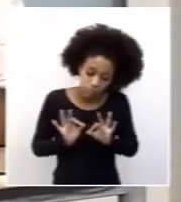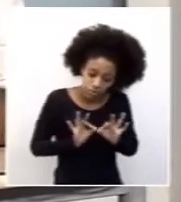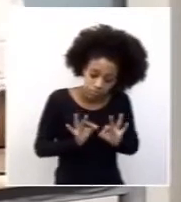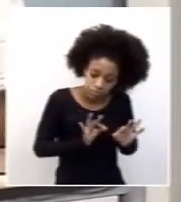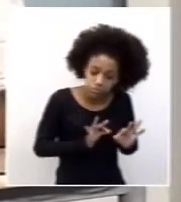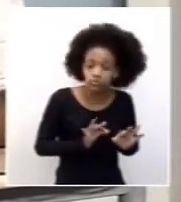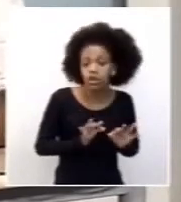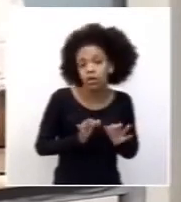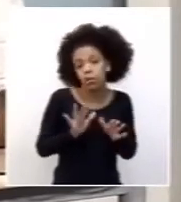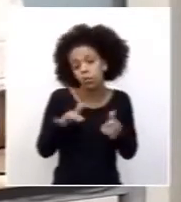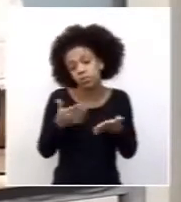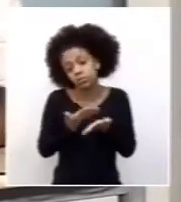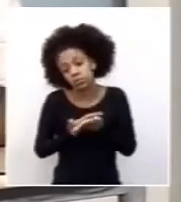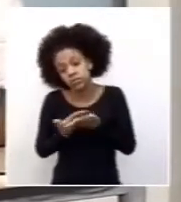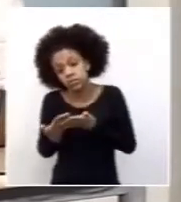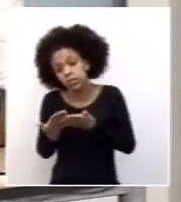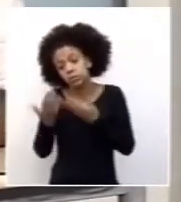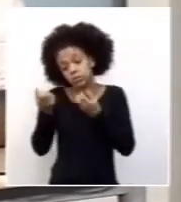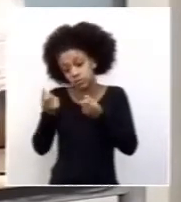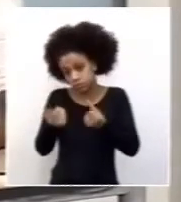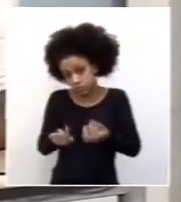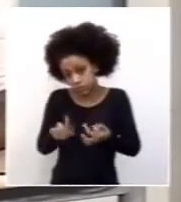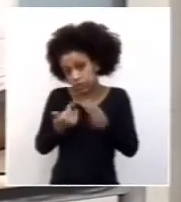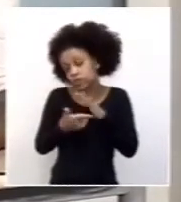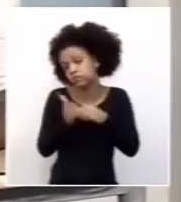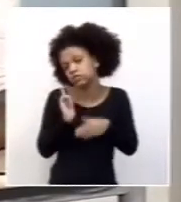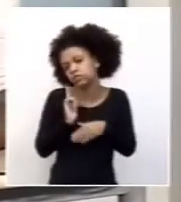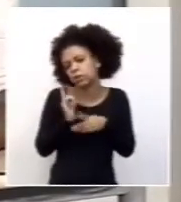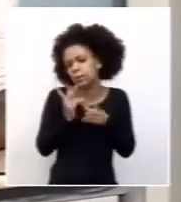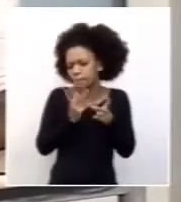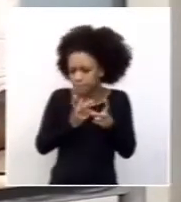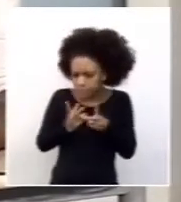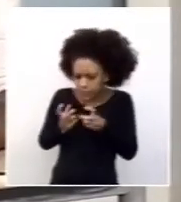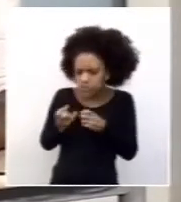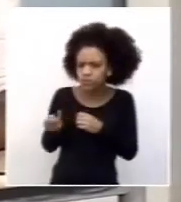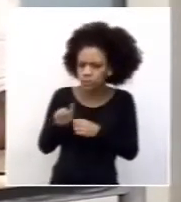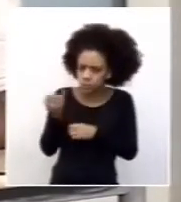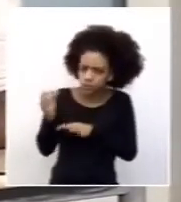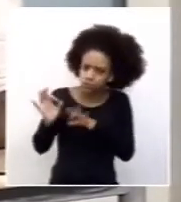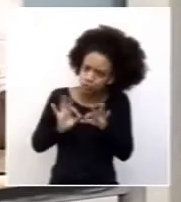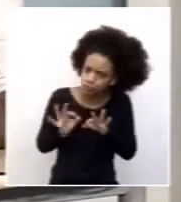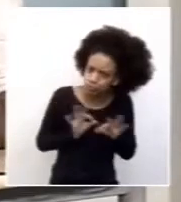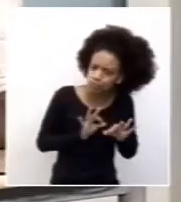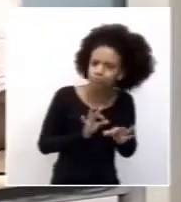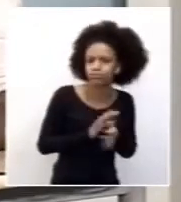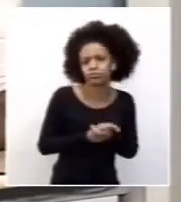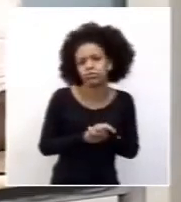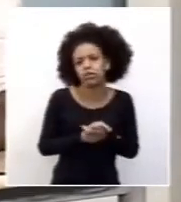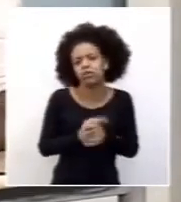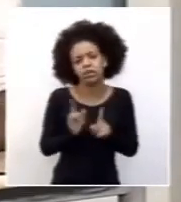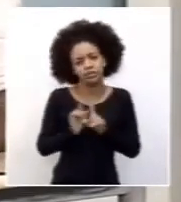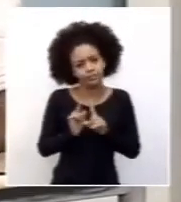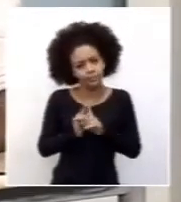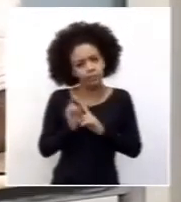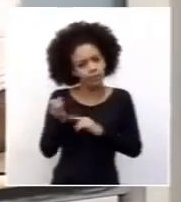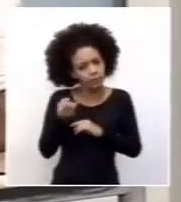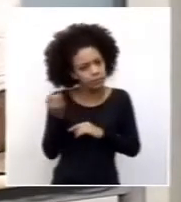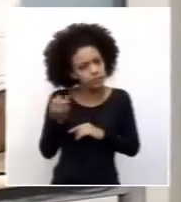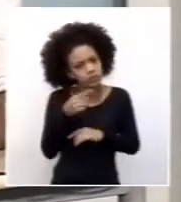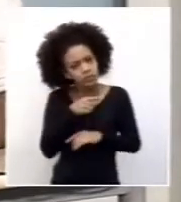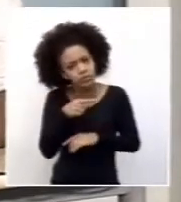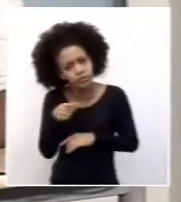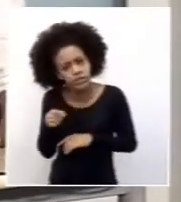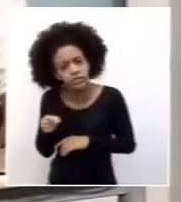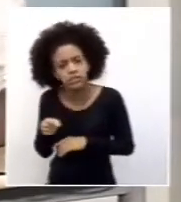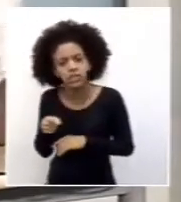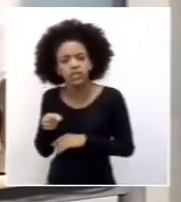nós começamos aqui a falar, a gente percebeu isso, a importância do planejamento. É importante vocês levarem em conta